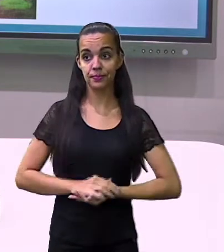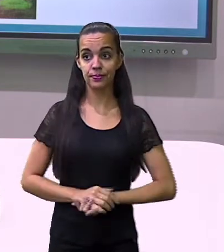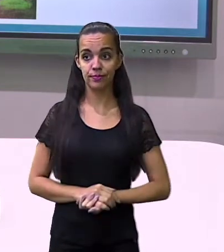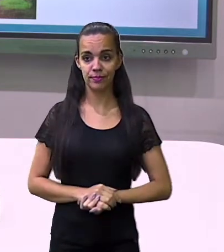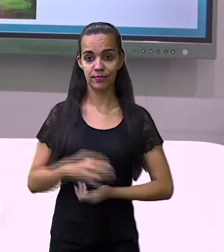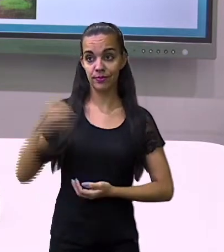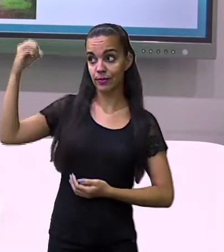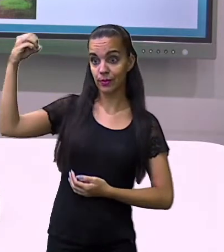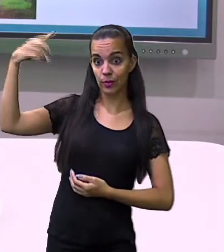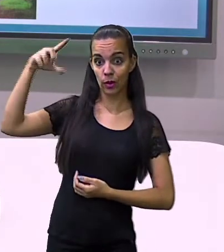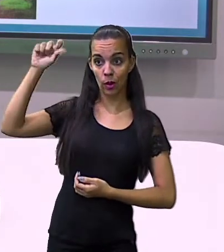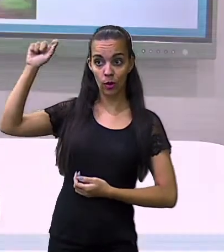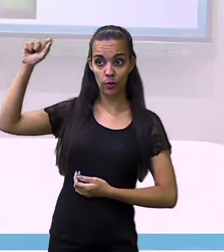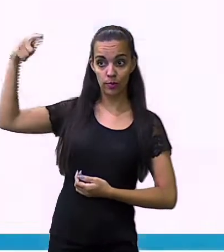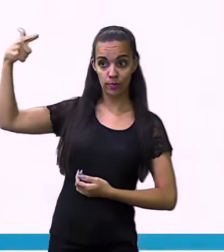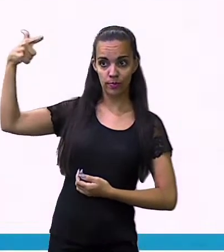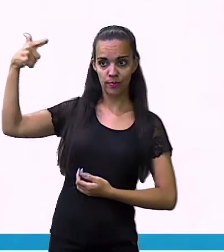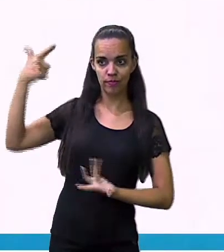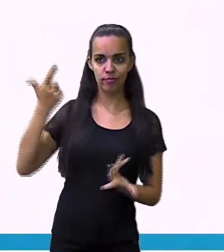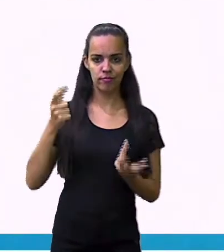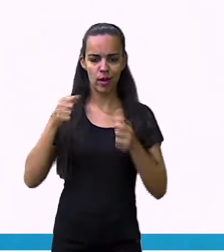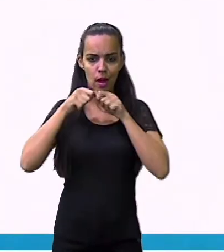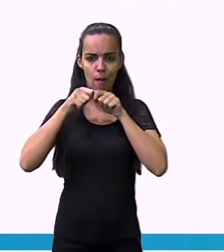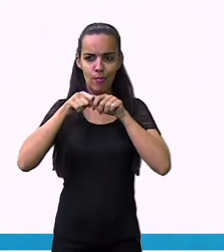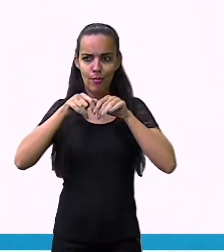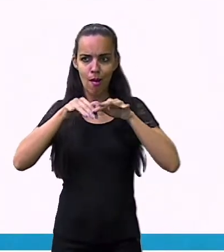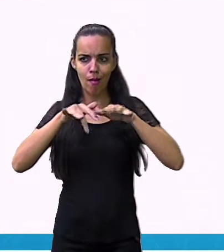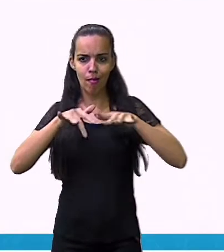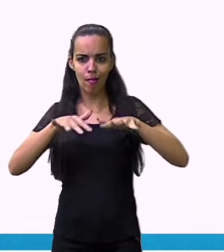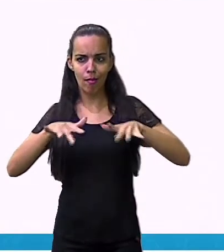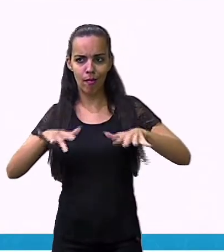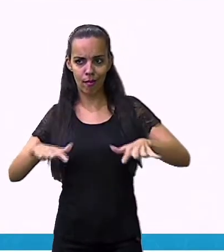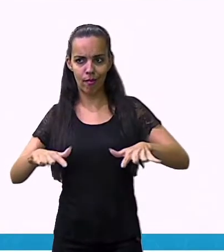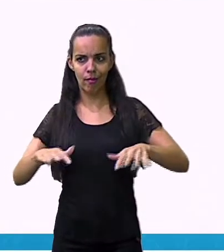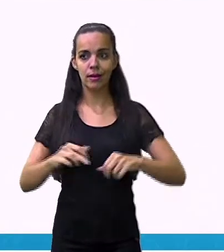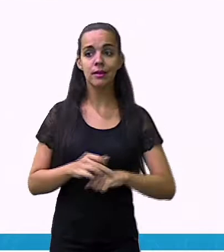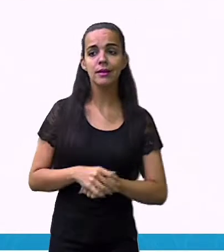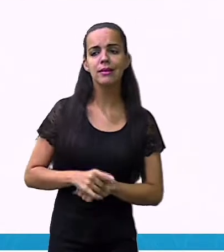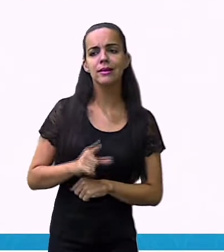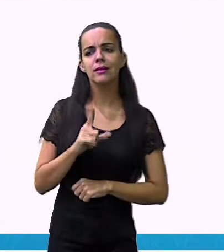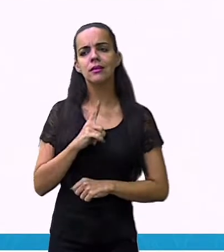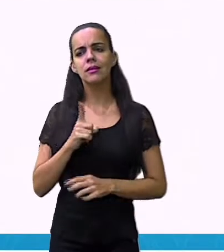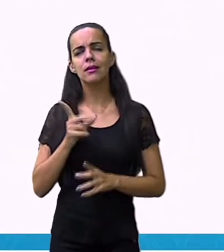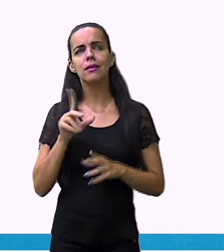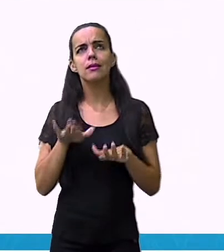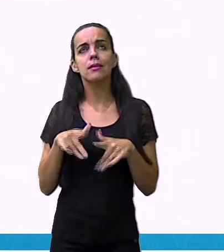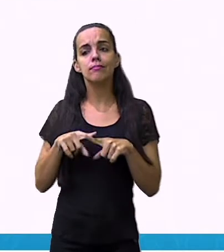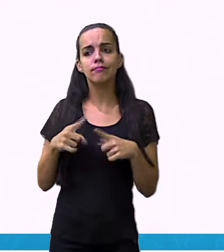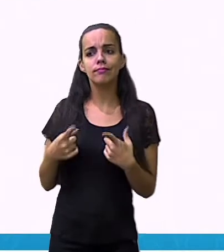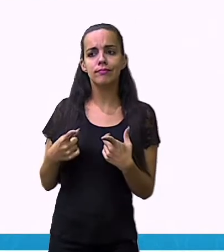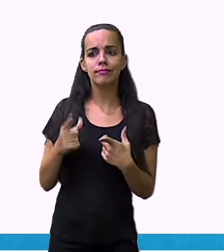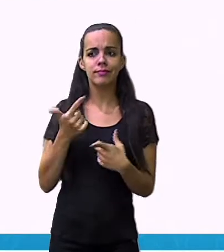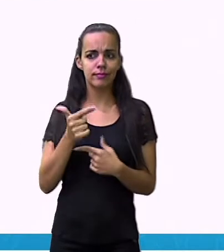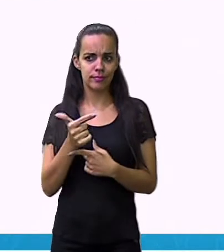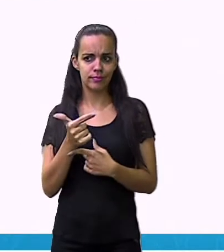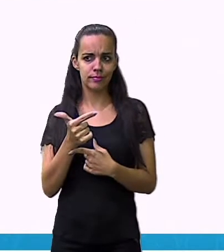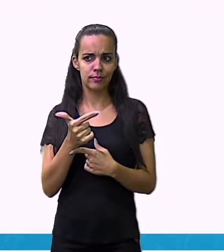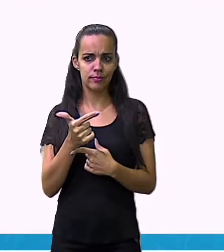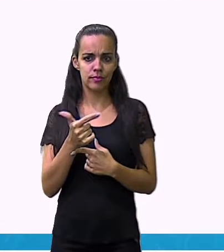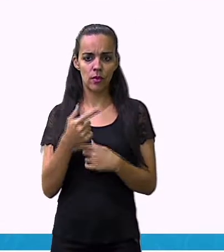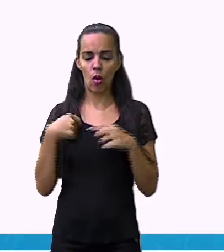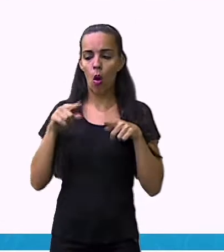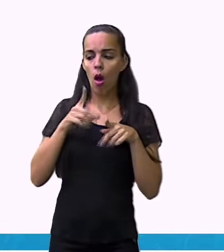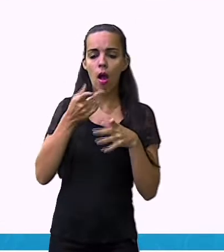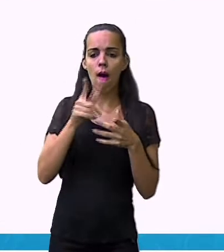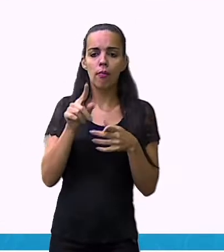A luz solar, ela se propaga em linha reta, desde que não há